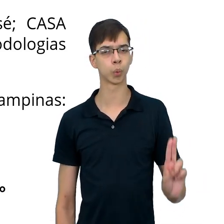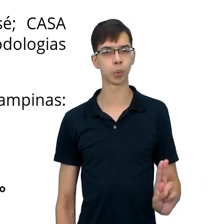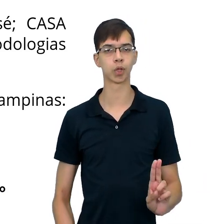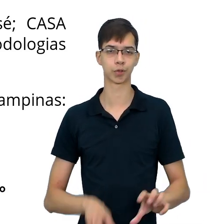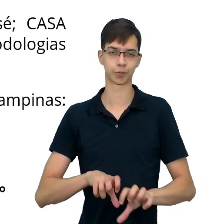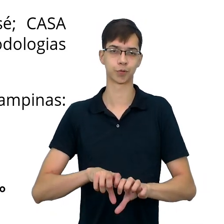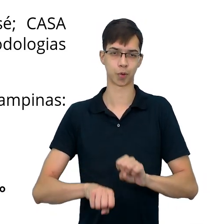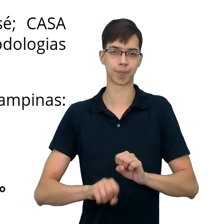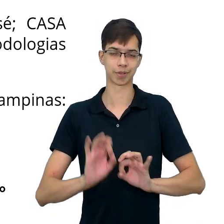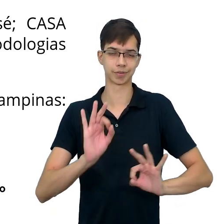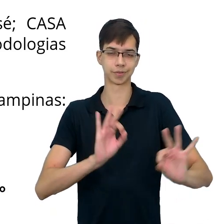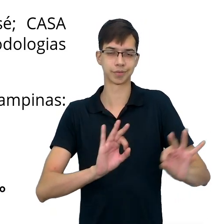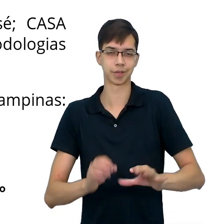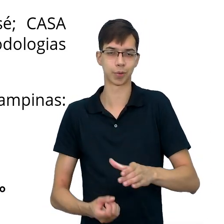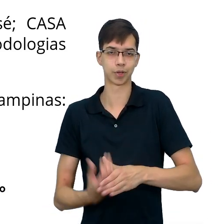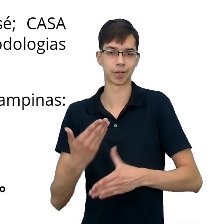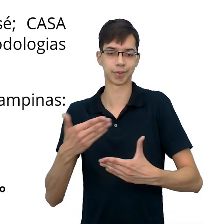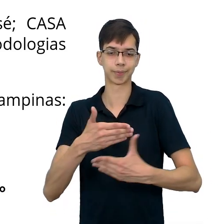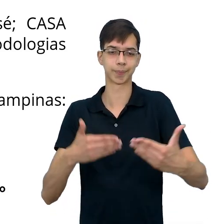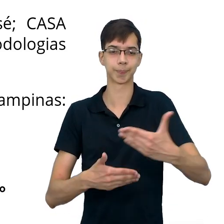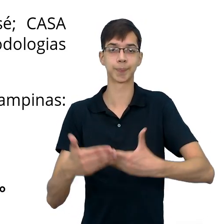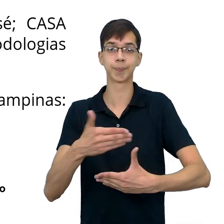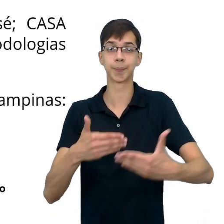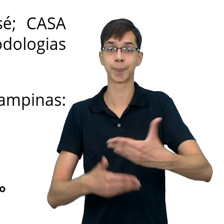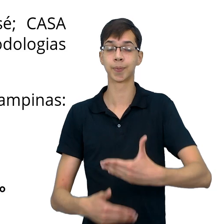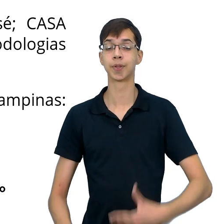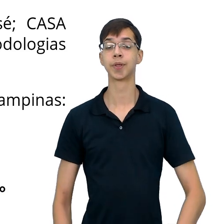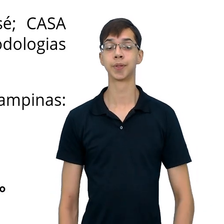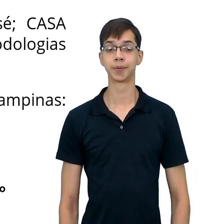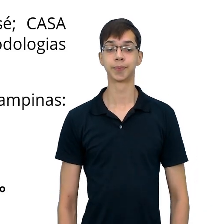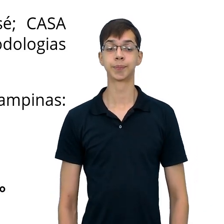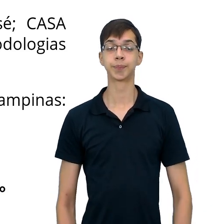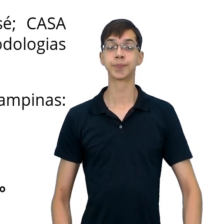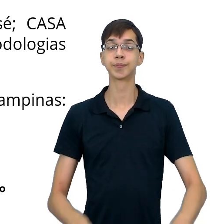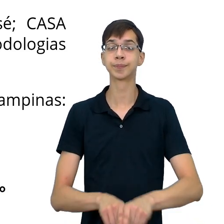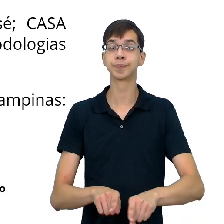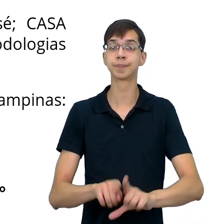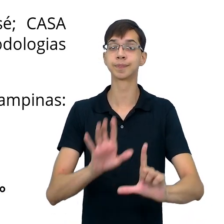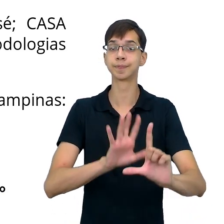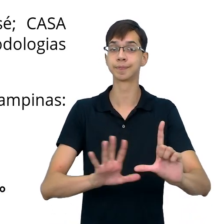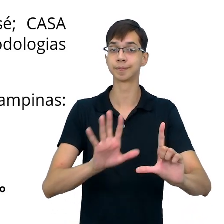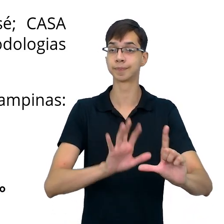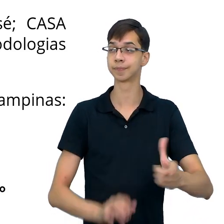formação, e elas são deixadas aqui com o intuito, né, de que